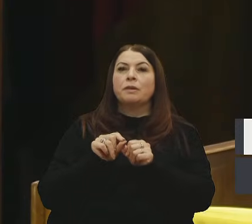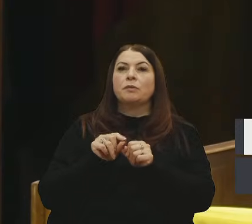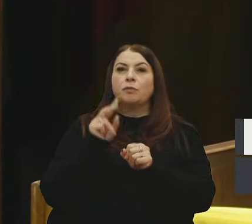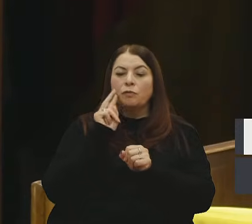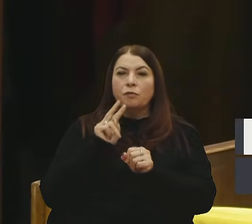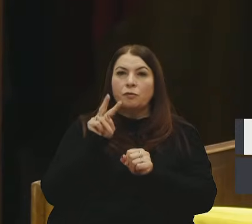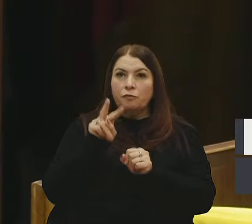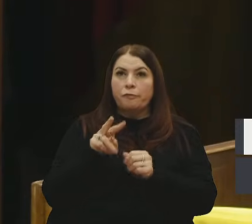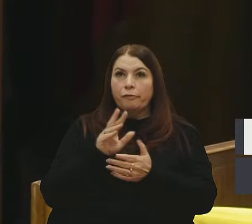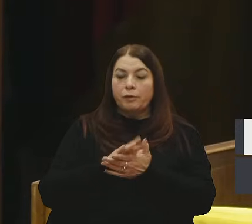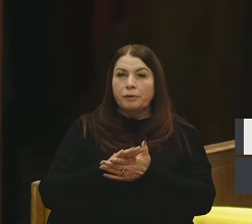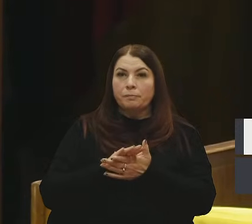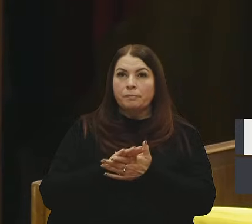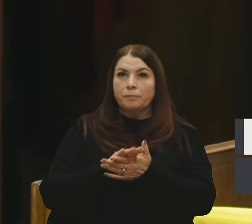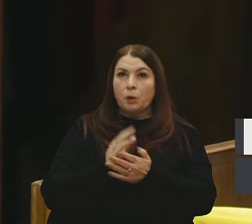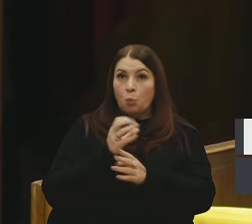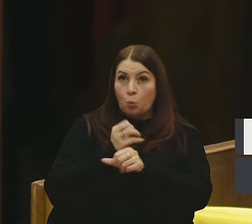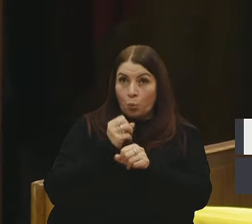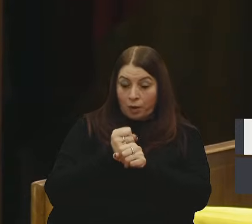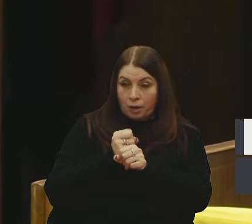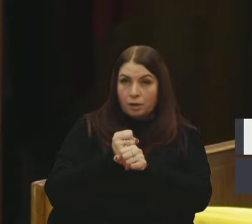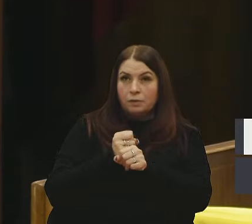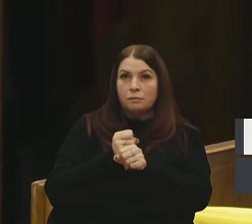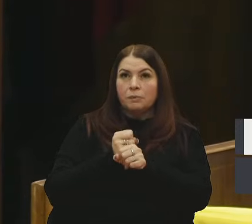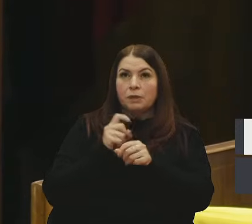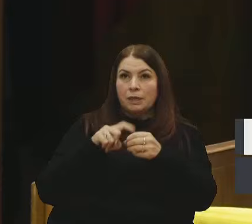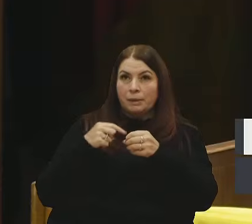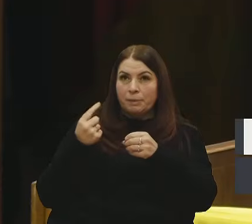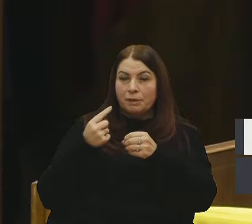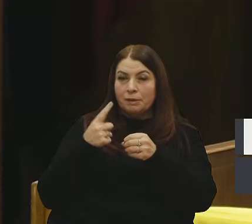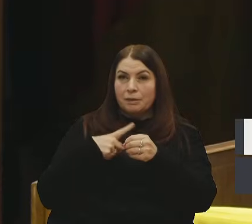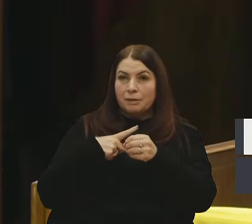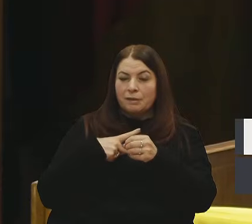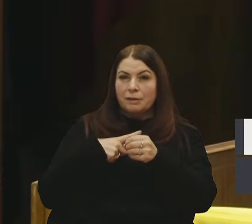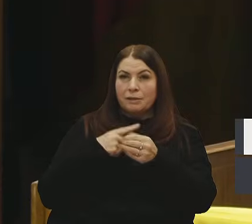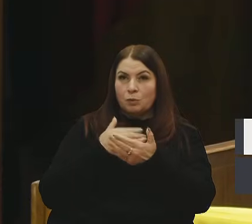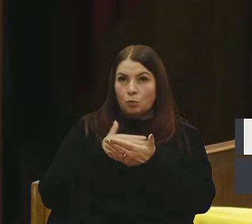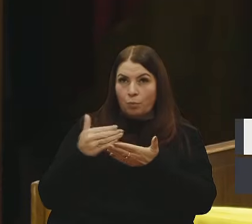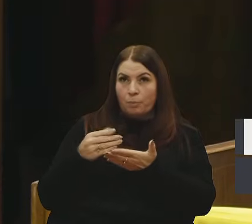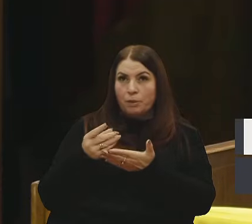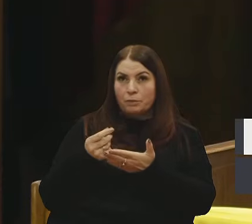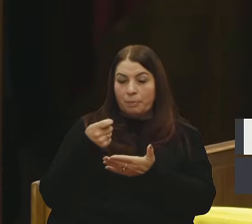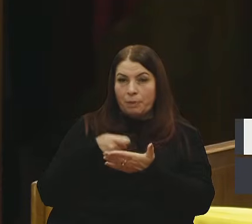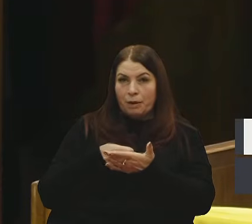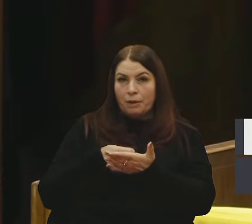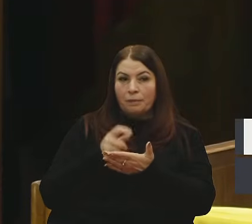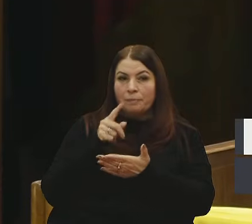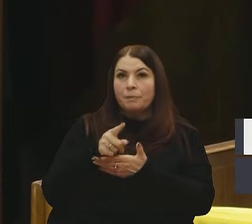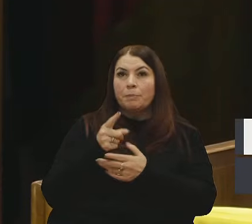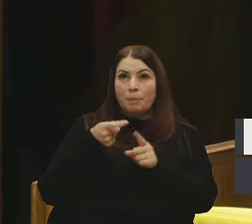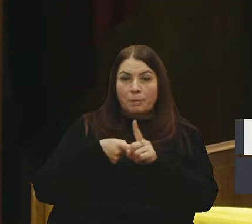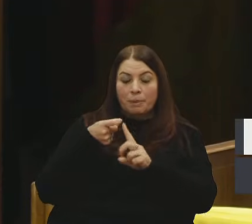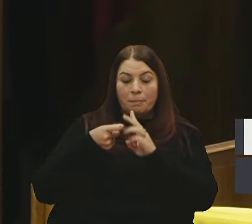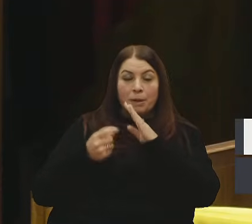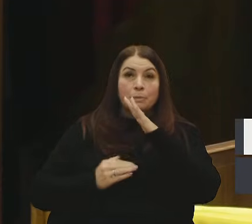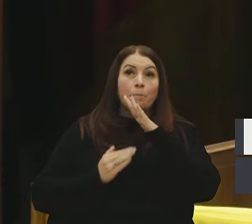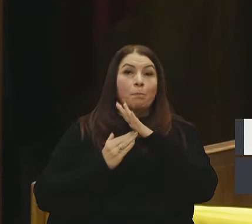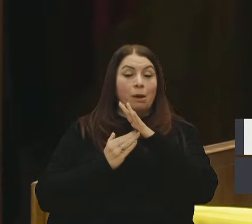verificador, calculado pelo verificador independente e terá como ponto de partida a verificação mensal